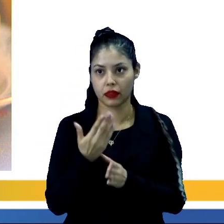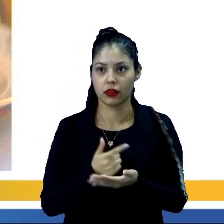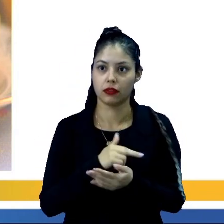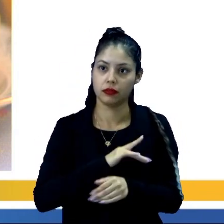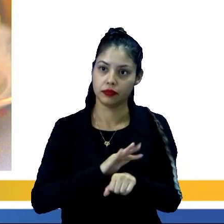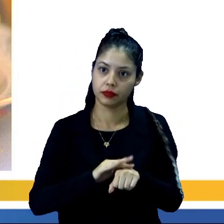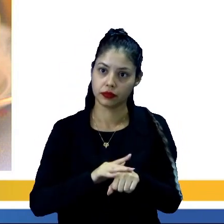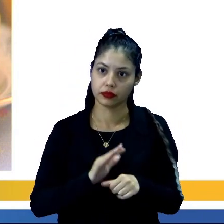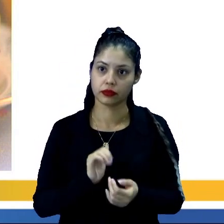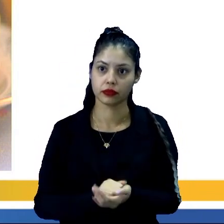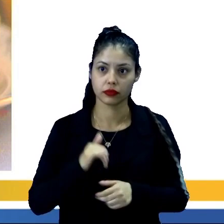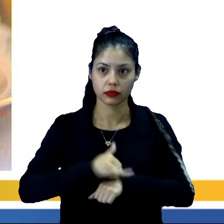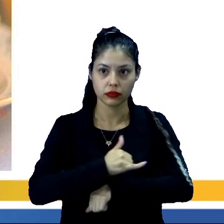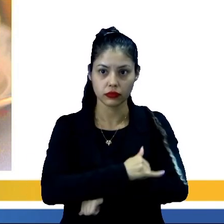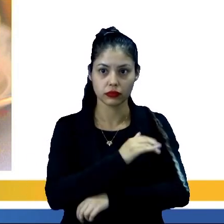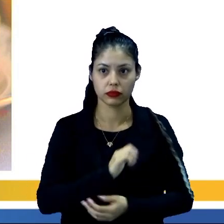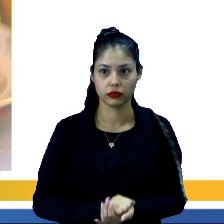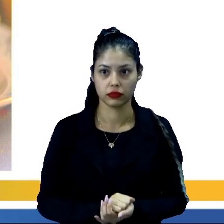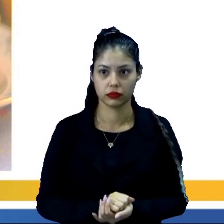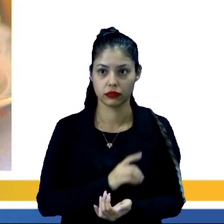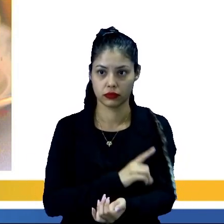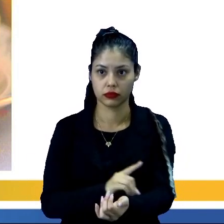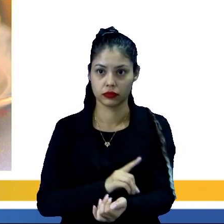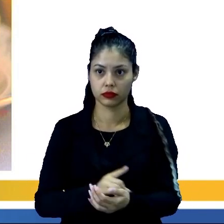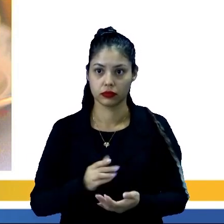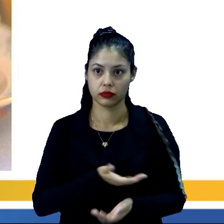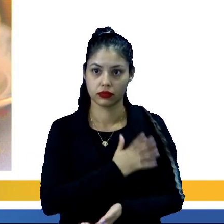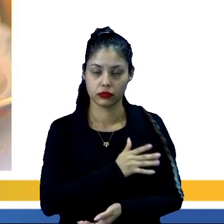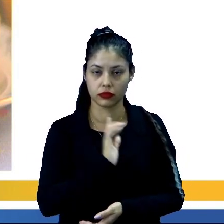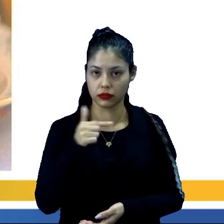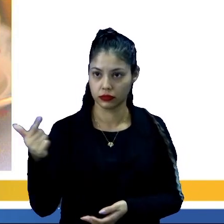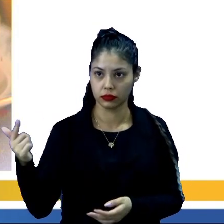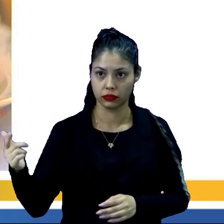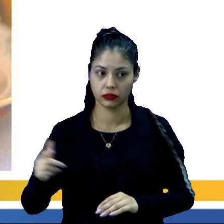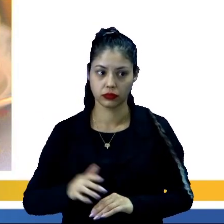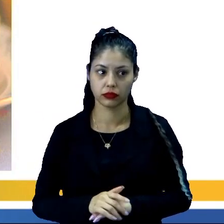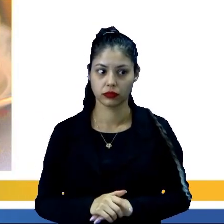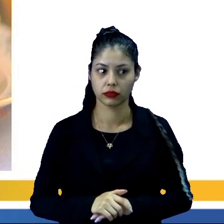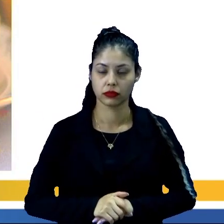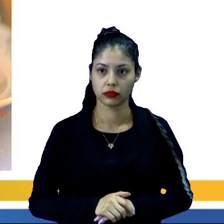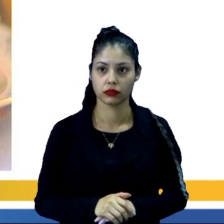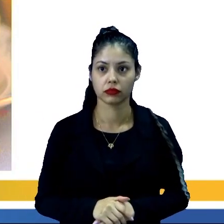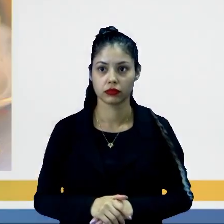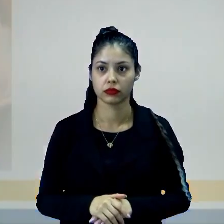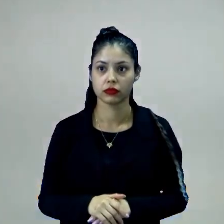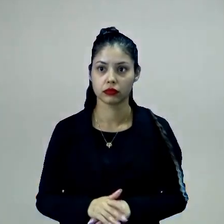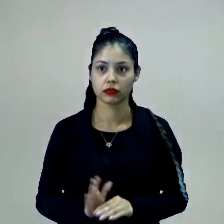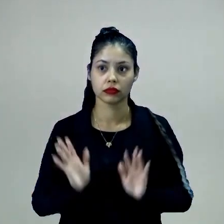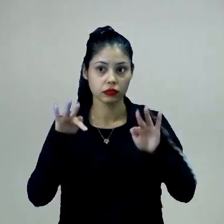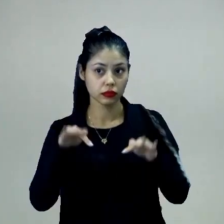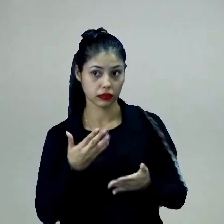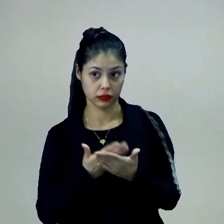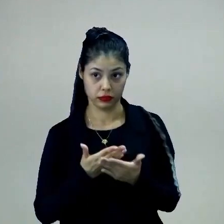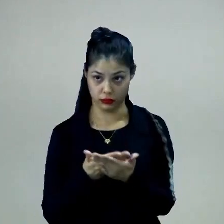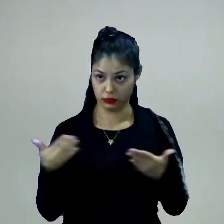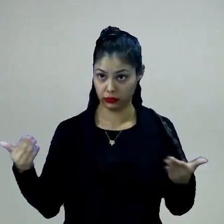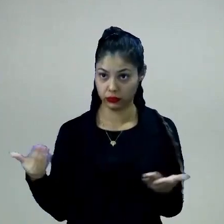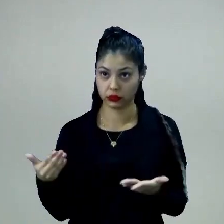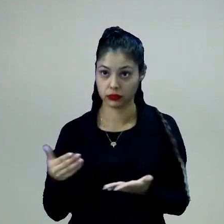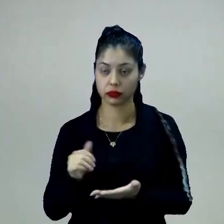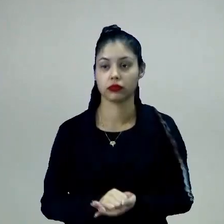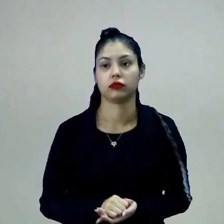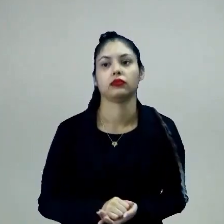de doenças também como obesidade, diabetes, doenças do coração, entre outros. Então, nós terminamos a nossa